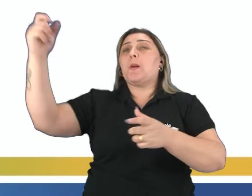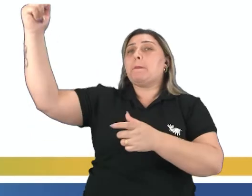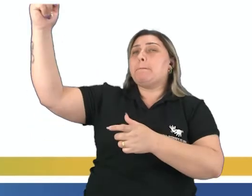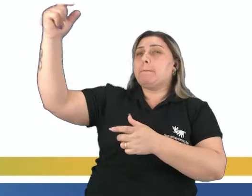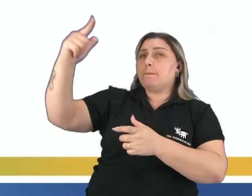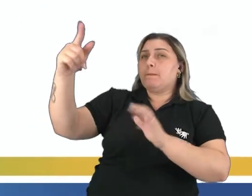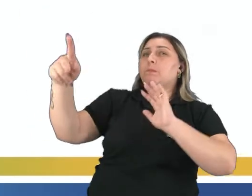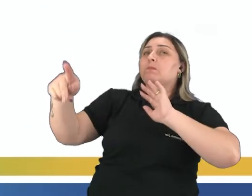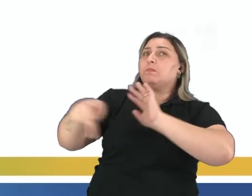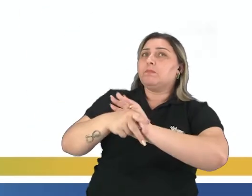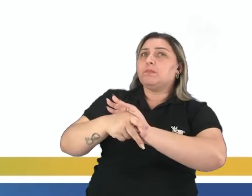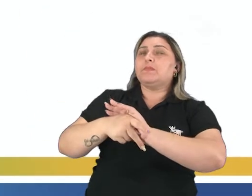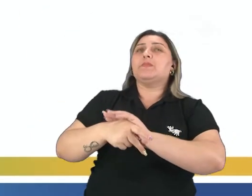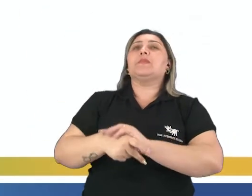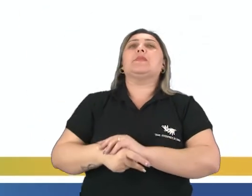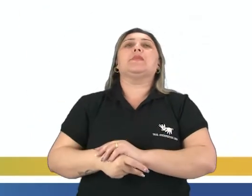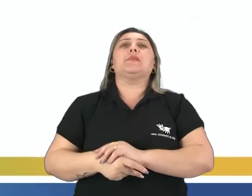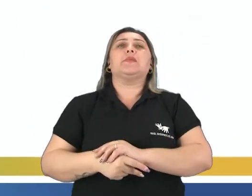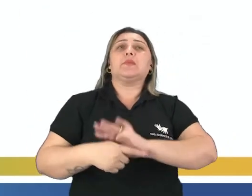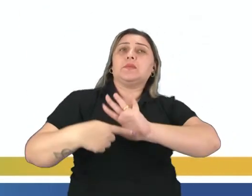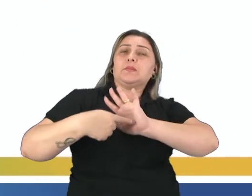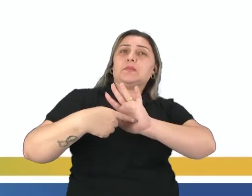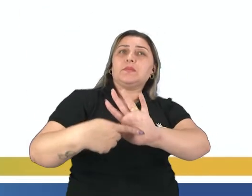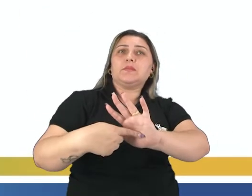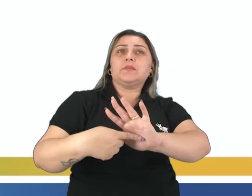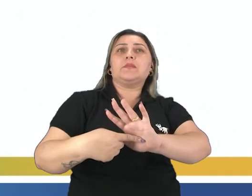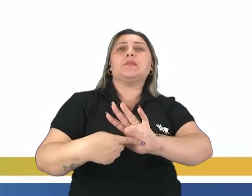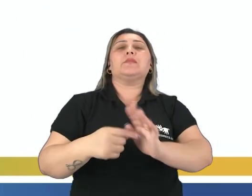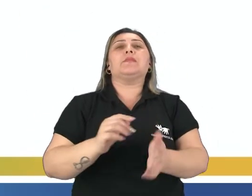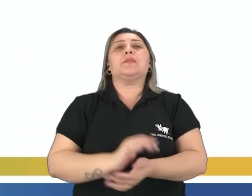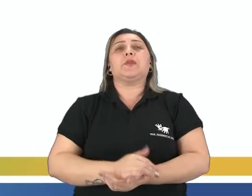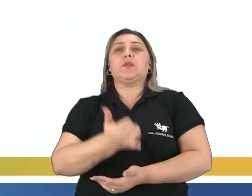do sol, né? As representações,